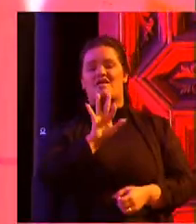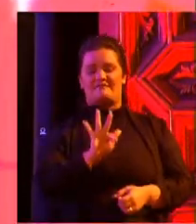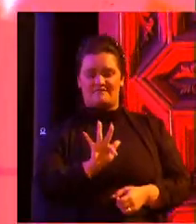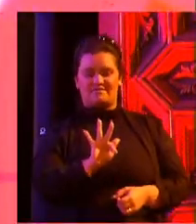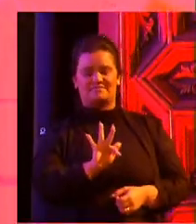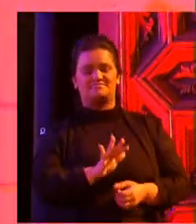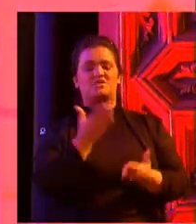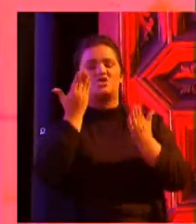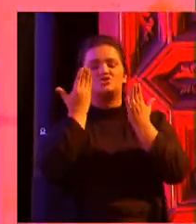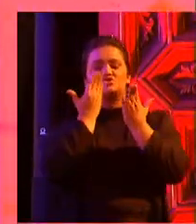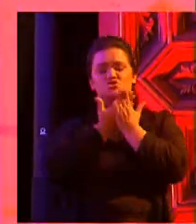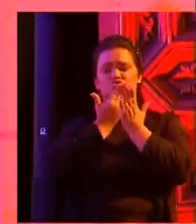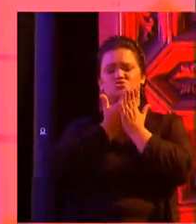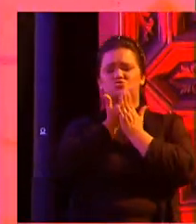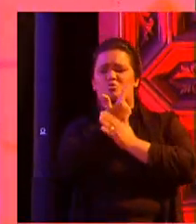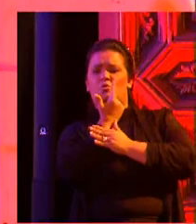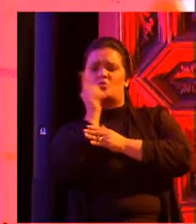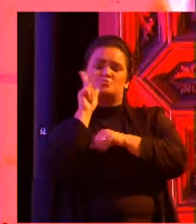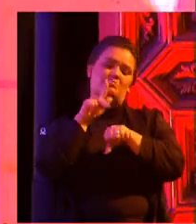estudou em Viena